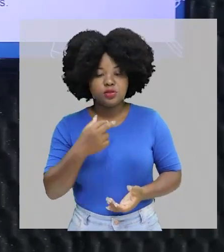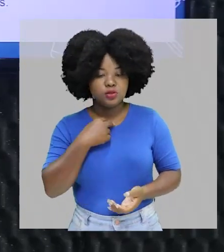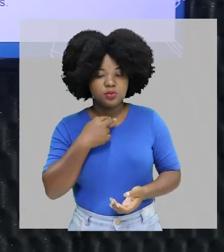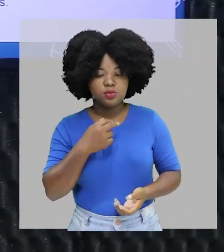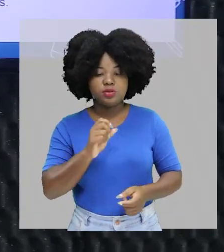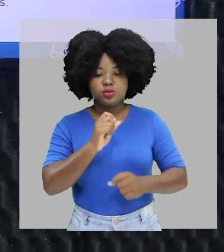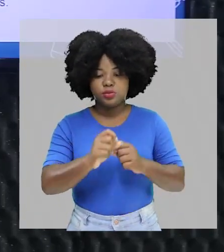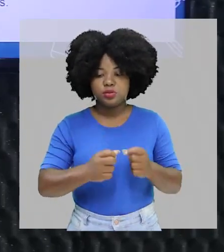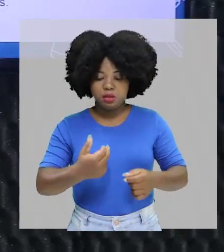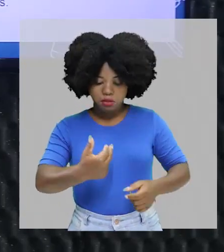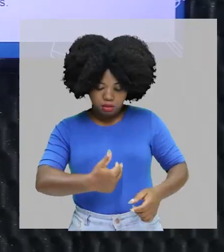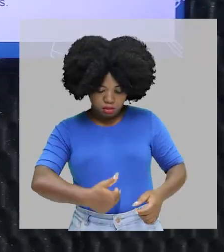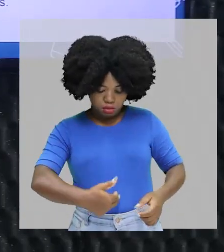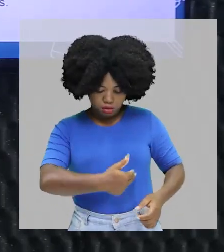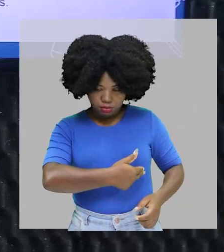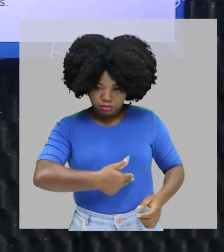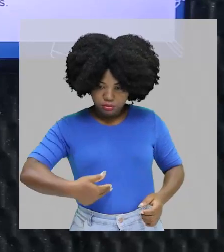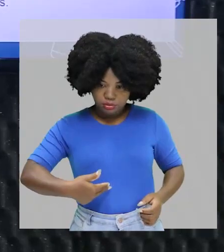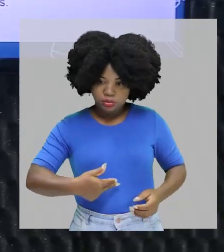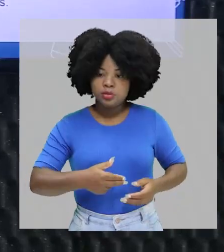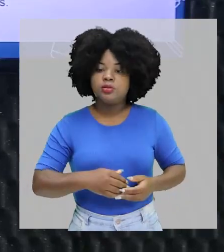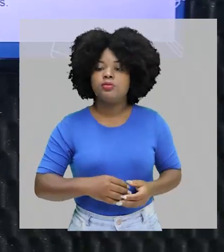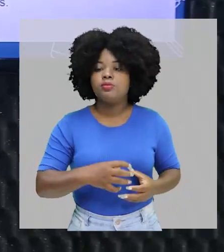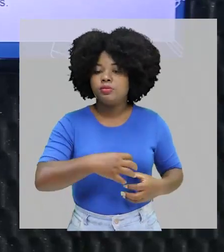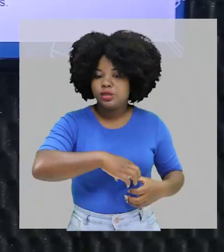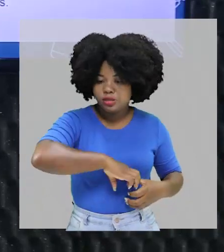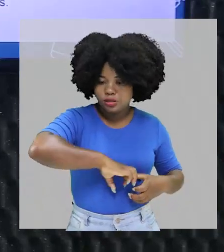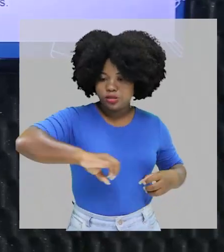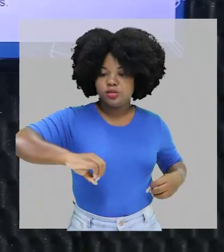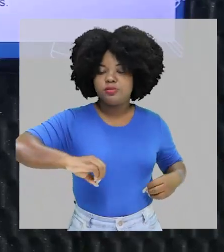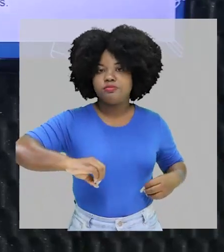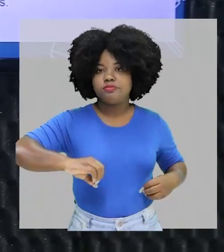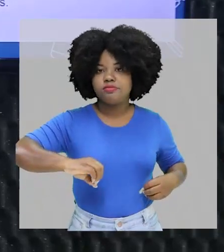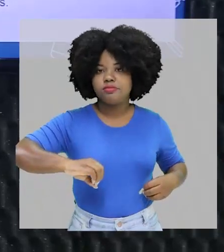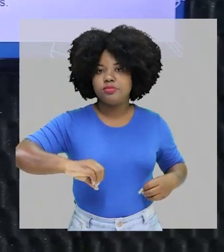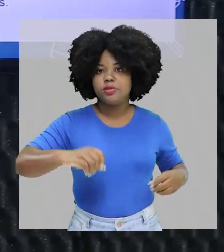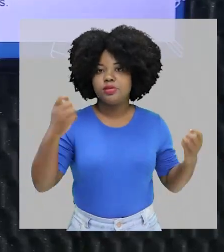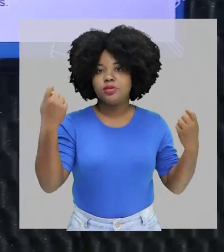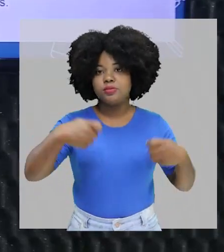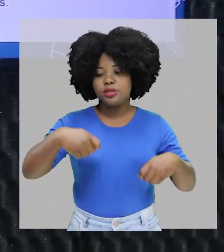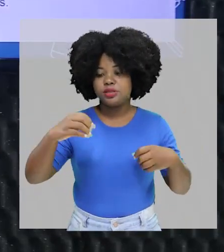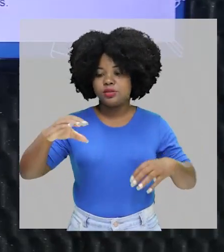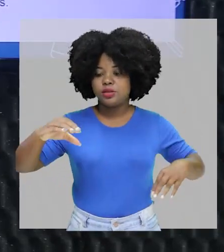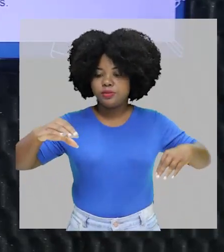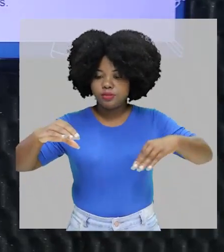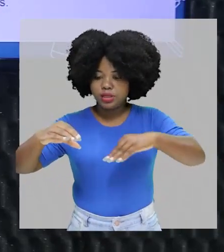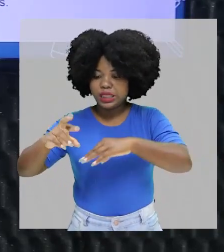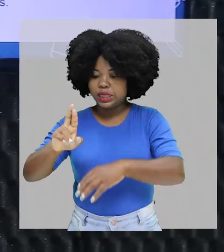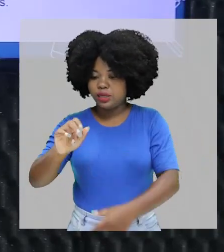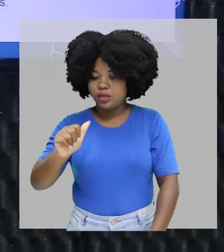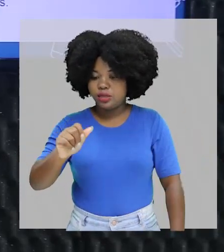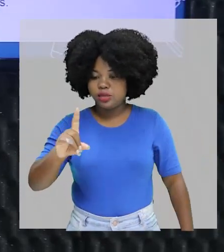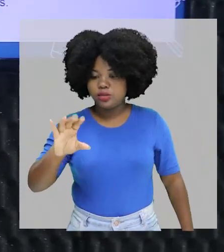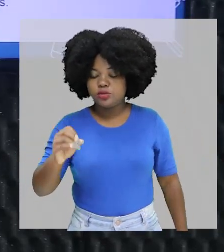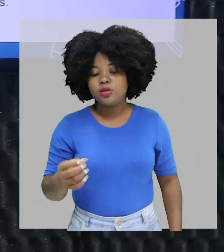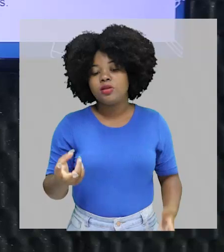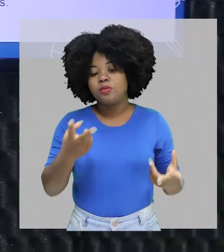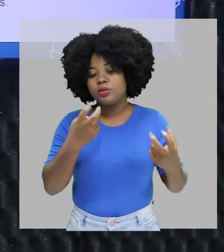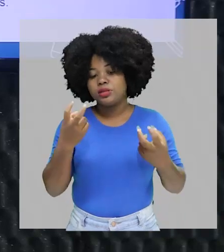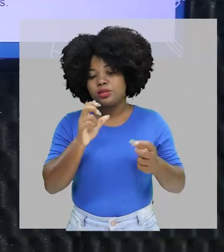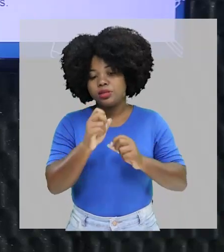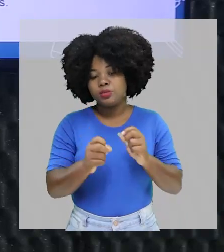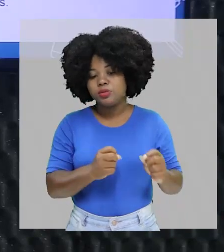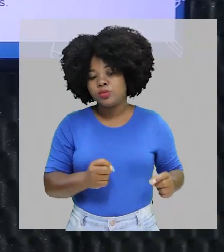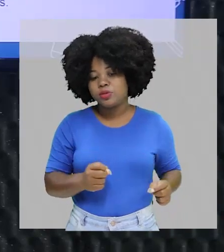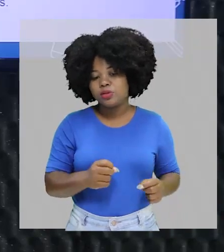para retirar, então vai utilizar da radioterapia. Então, nesse caso, observa-se a redução do tumor,